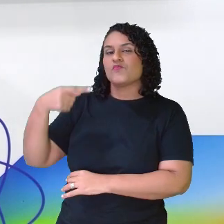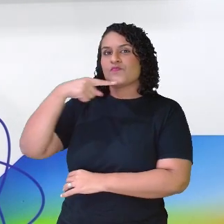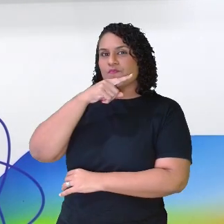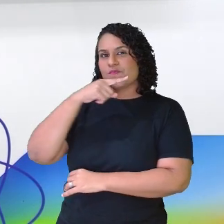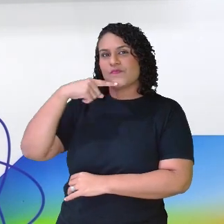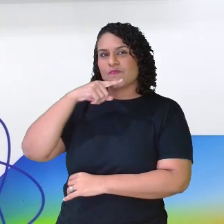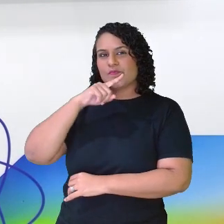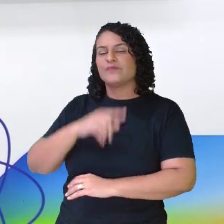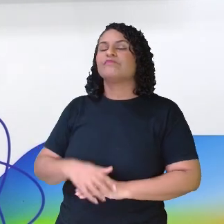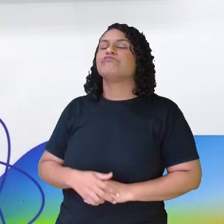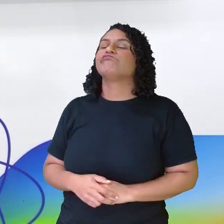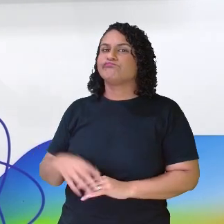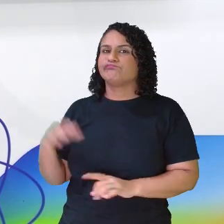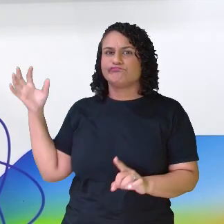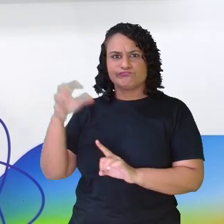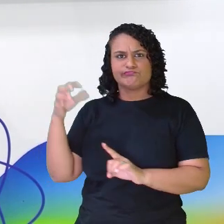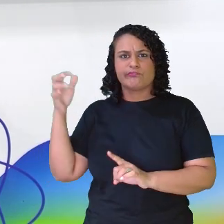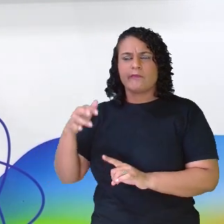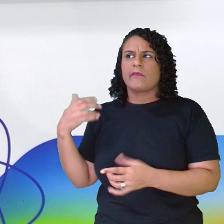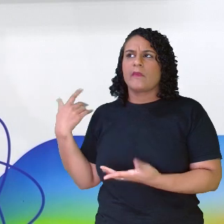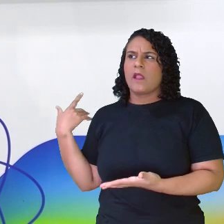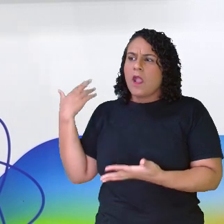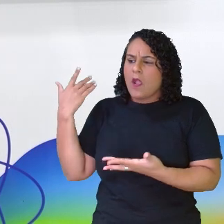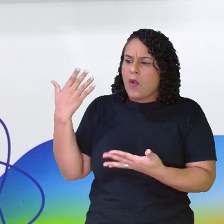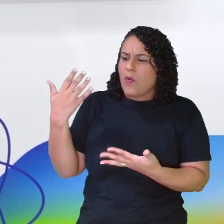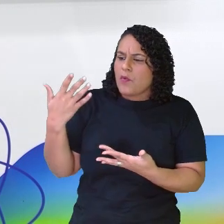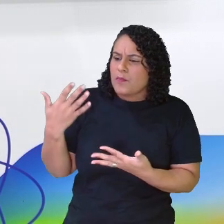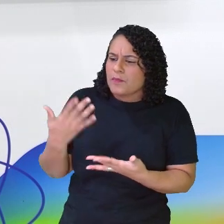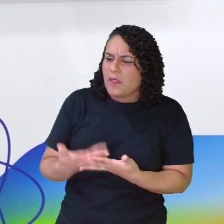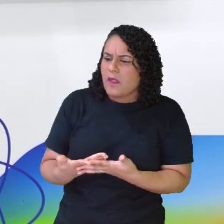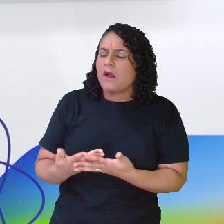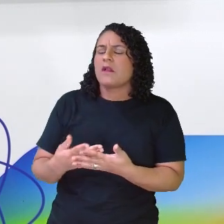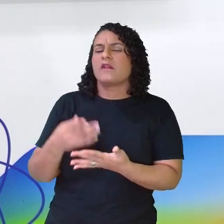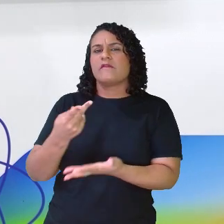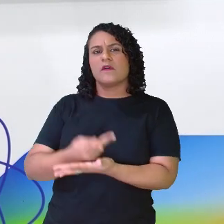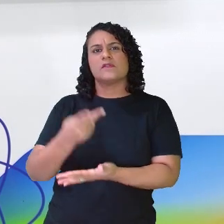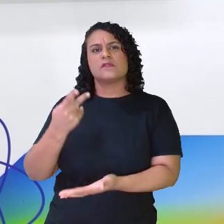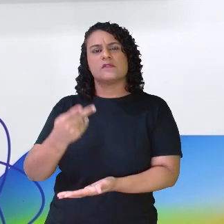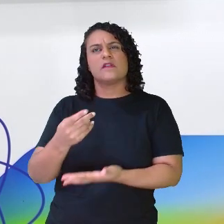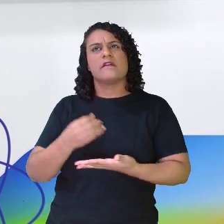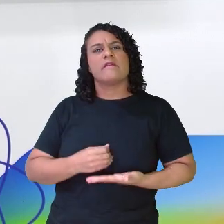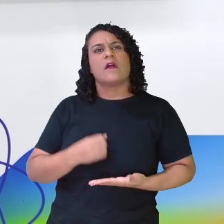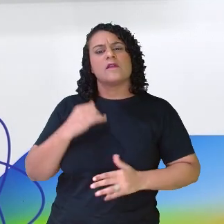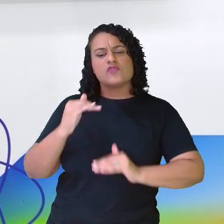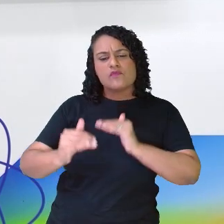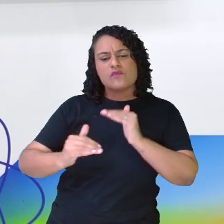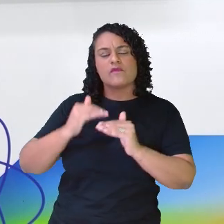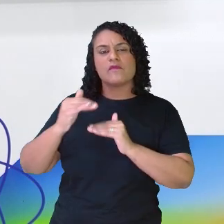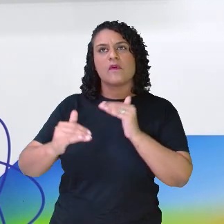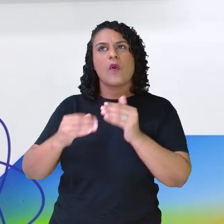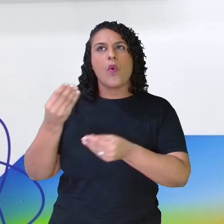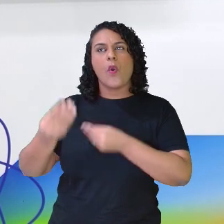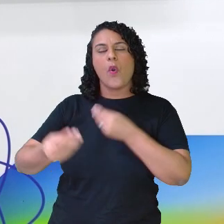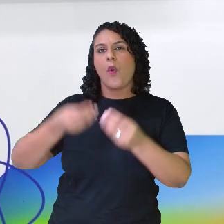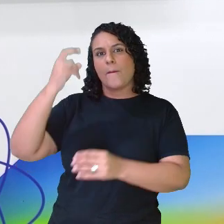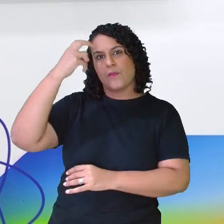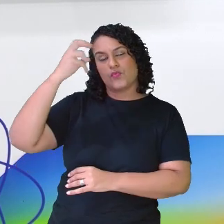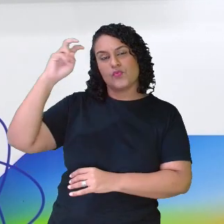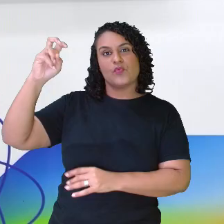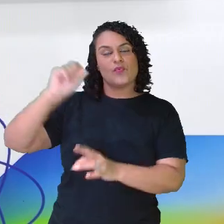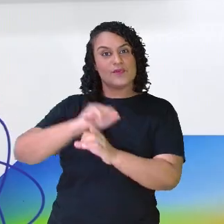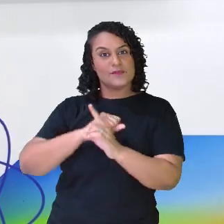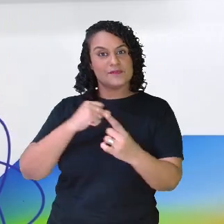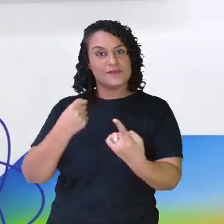são histórias que vão acontecendo e vão ajudando na construção da nossa sociedade, de como a gente vive